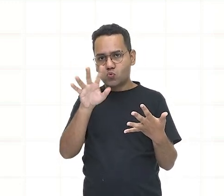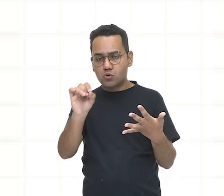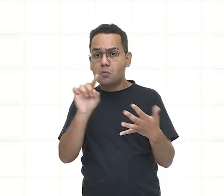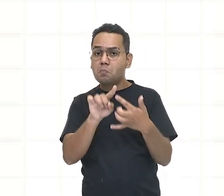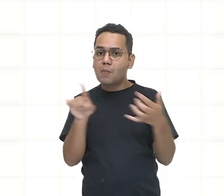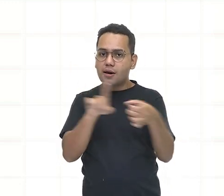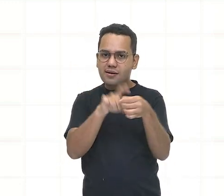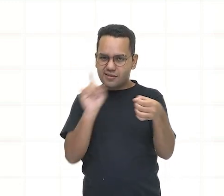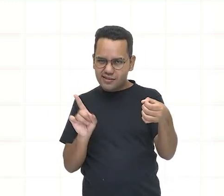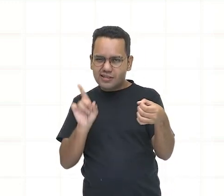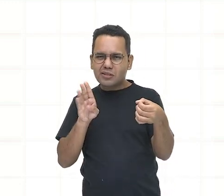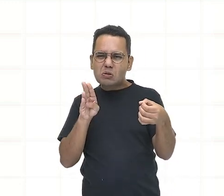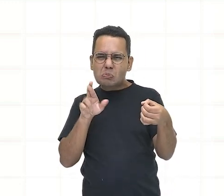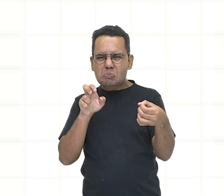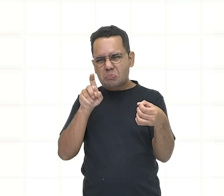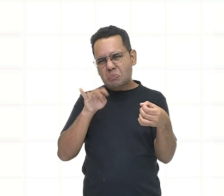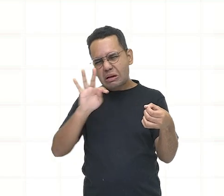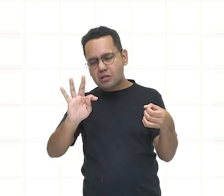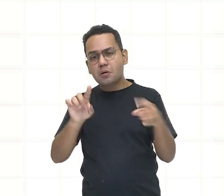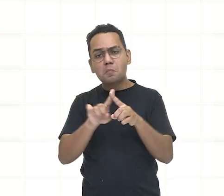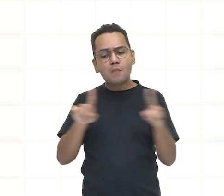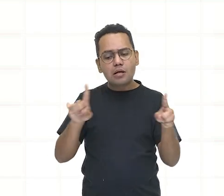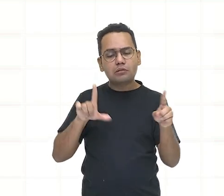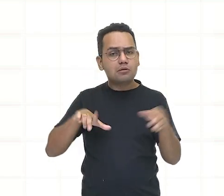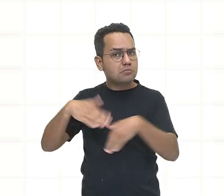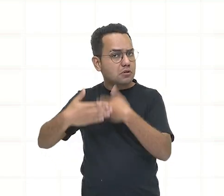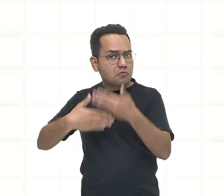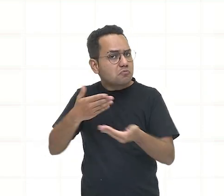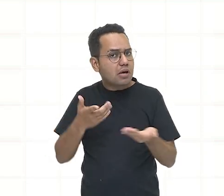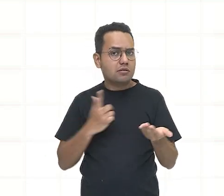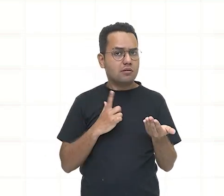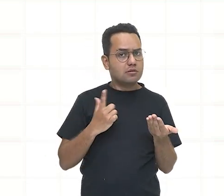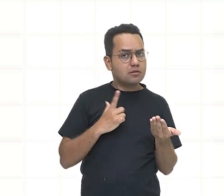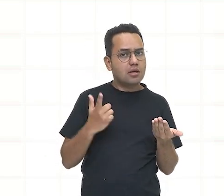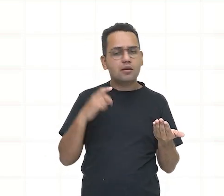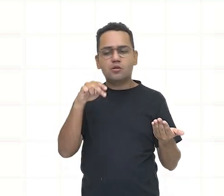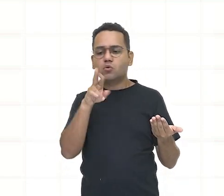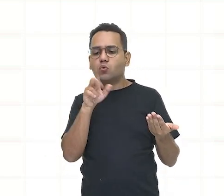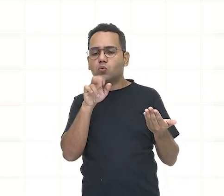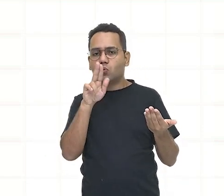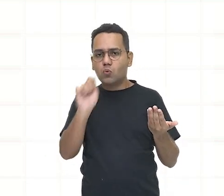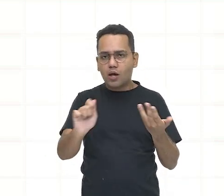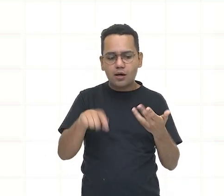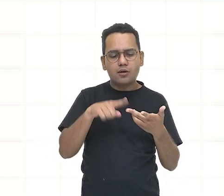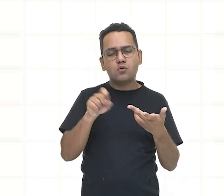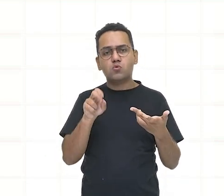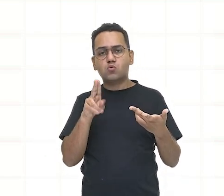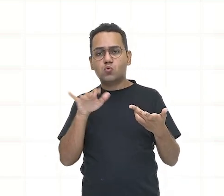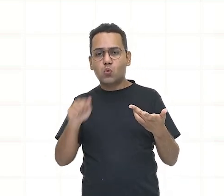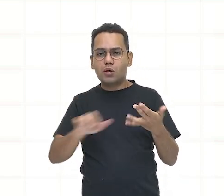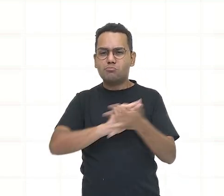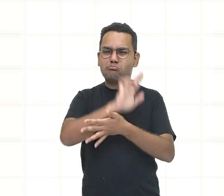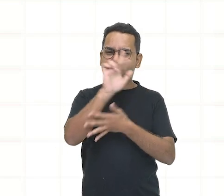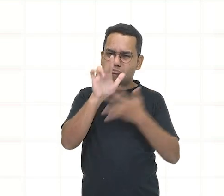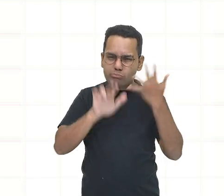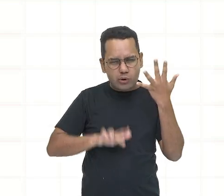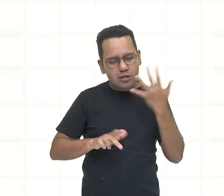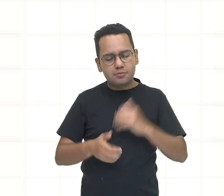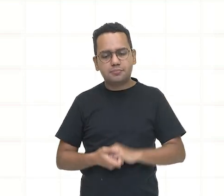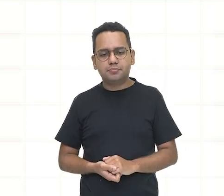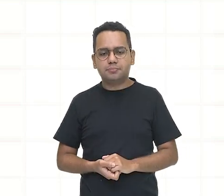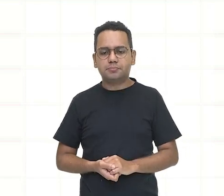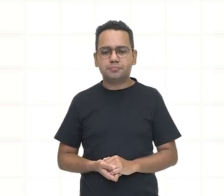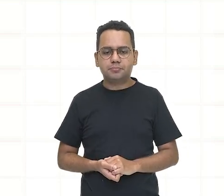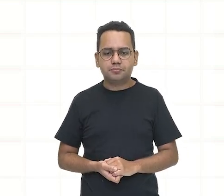Europeia, porém, ocorre bastante esses desenvolvimentos tecnológicos, Noruega, Suécia, Finlândia, Dinamarca,